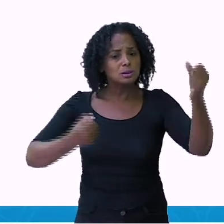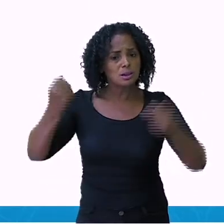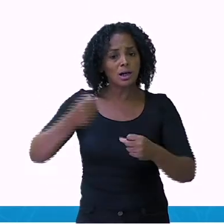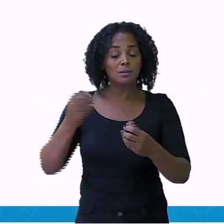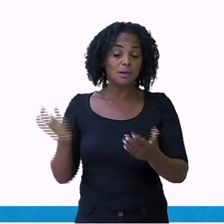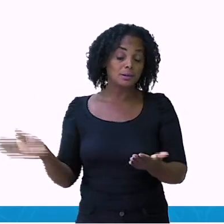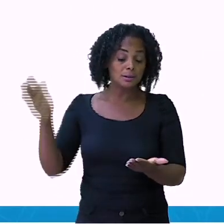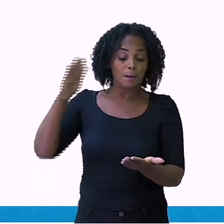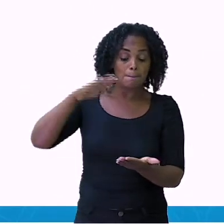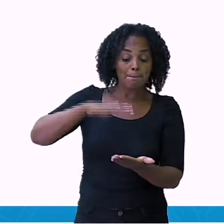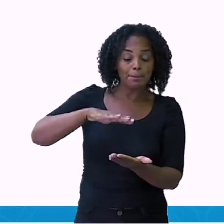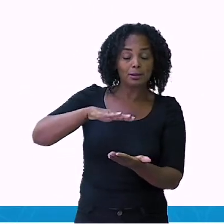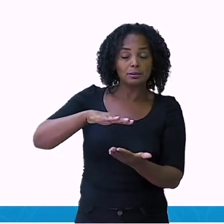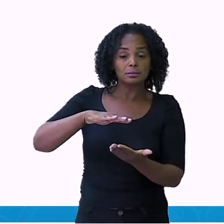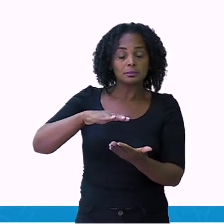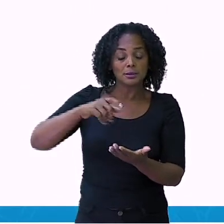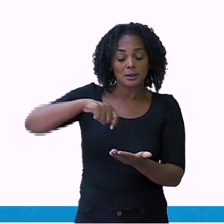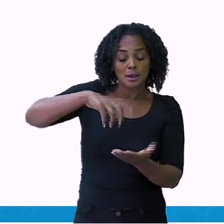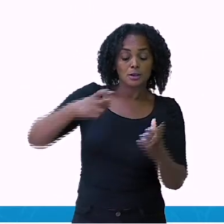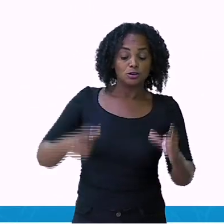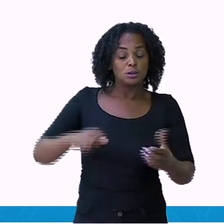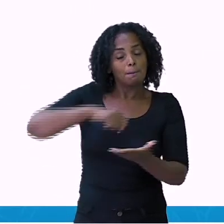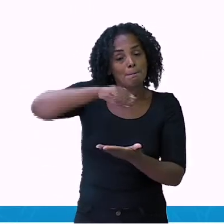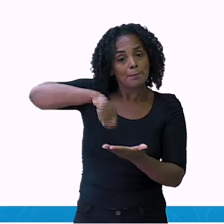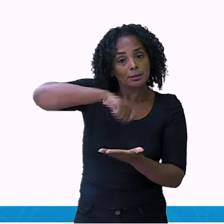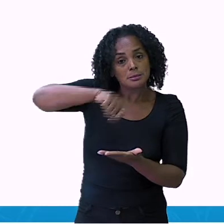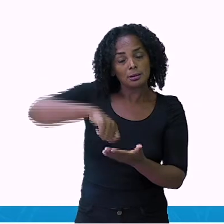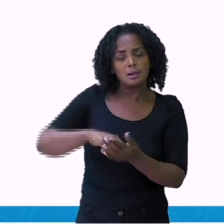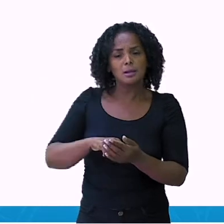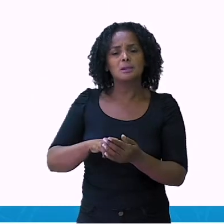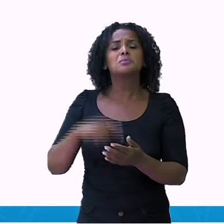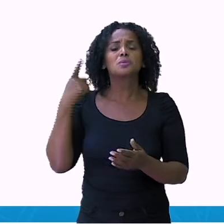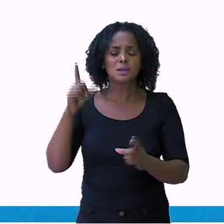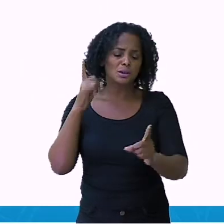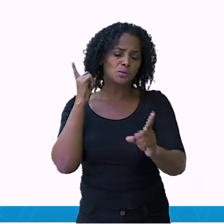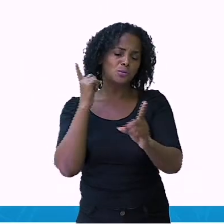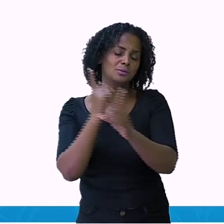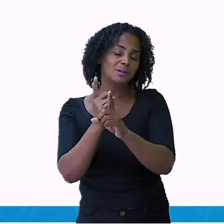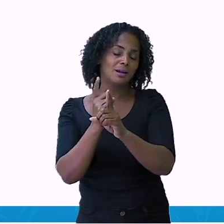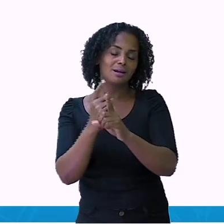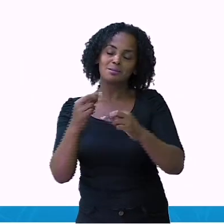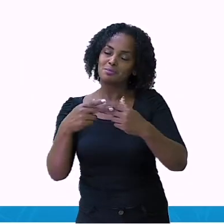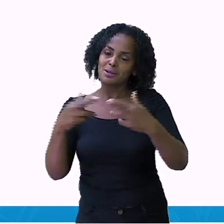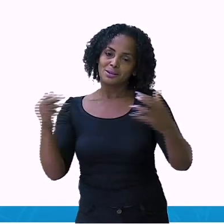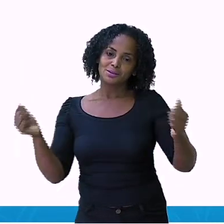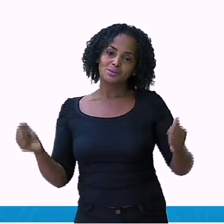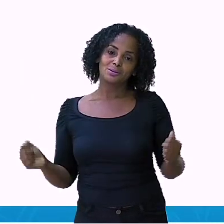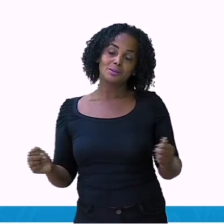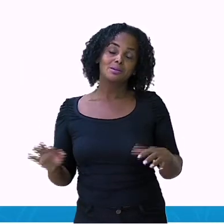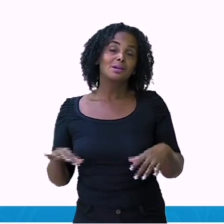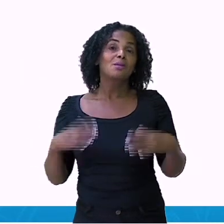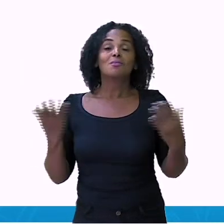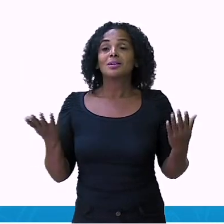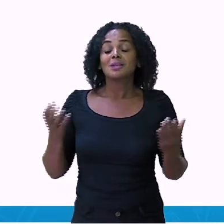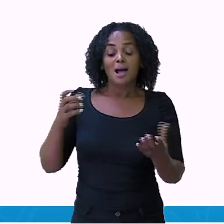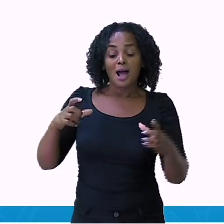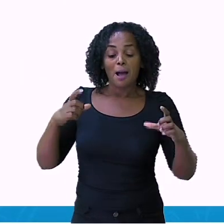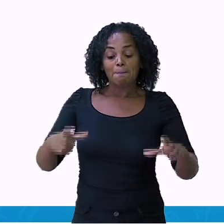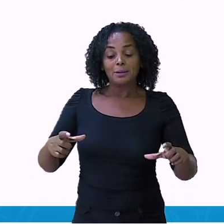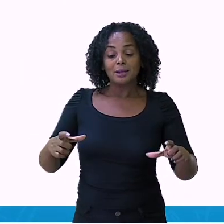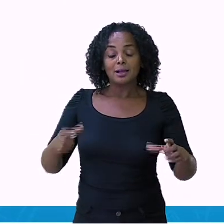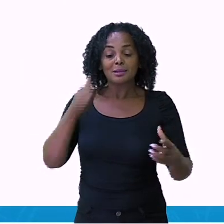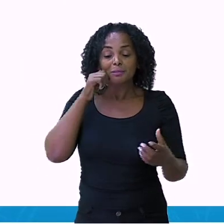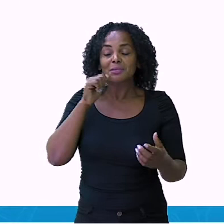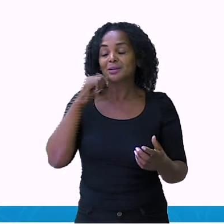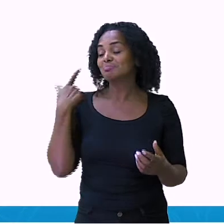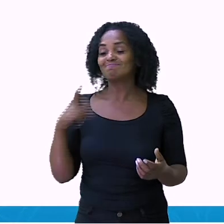tampas de panelas. Então a gente consegue encontrar muita coisa. Talvez aí a panela da mamãe está sem tampa, talvez ela vai encontrar lá na feira livre, que às vezes não